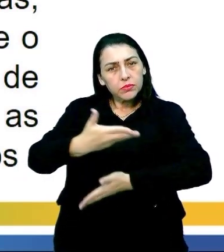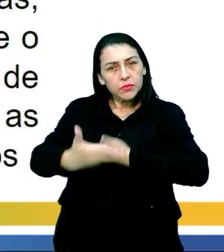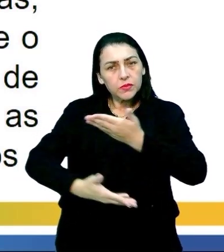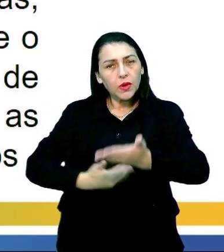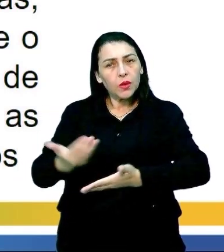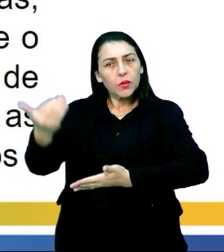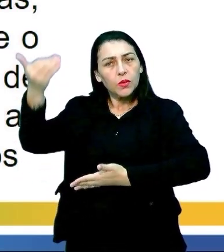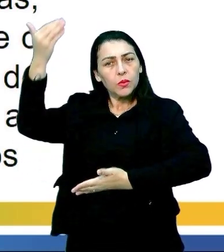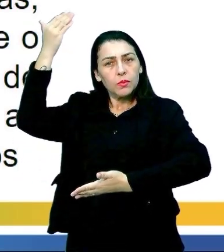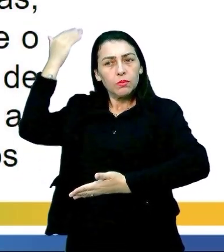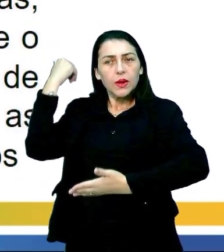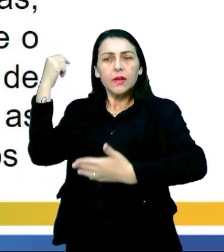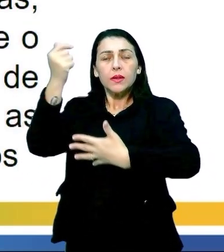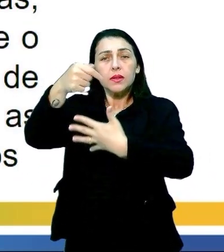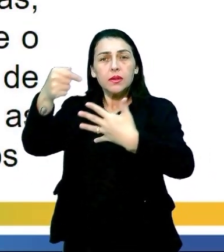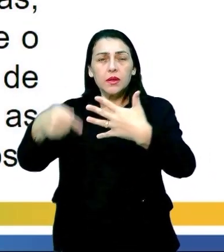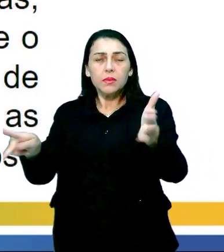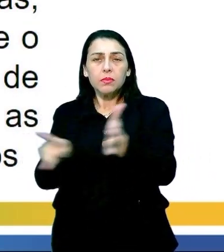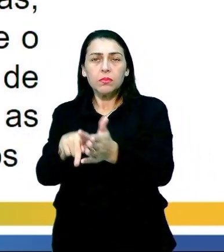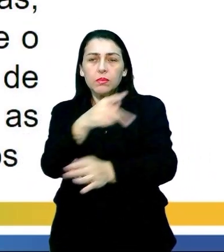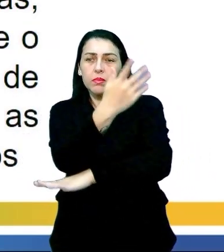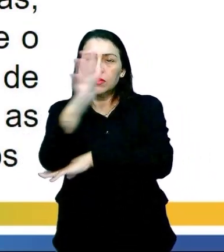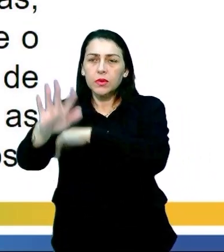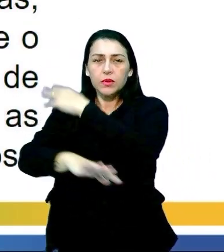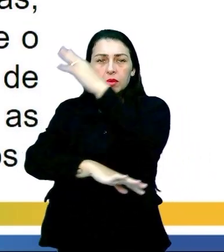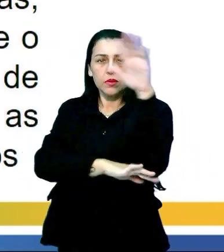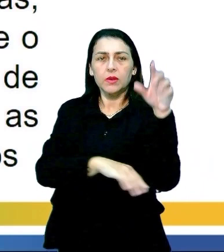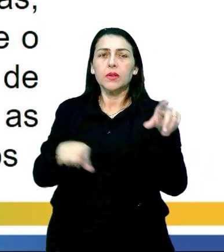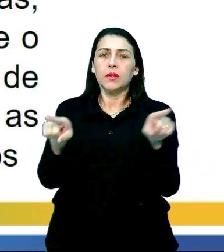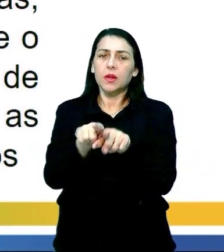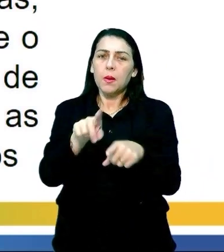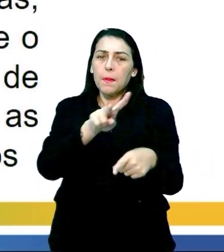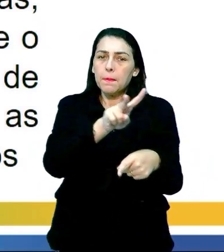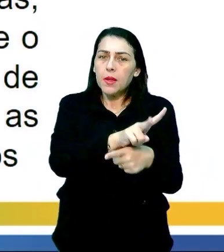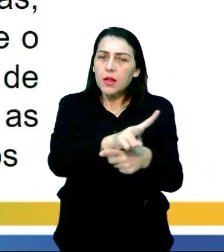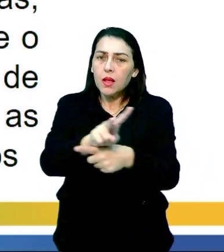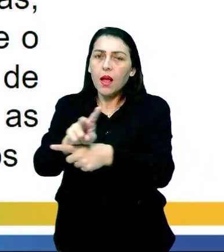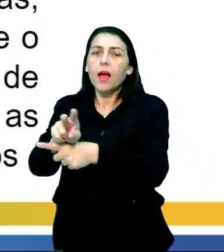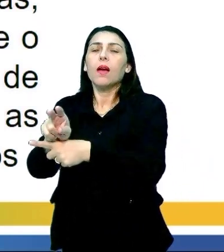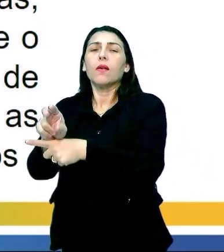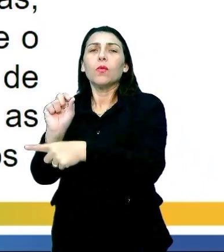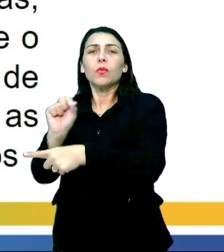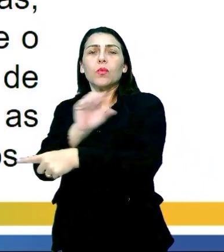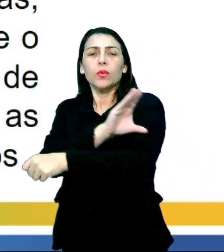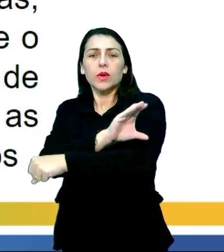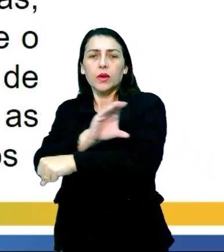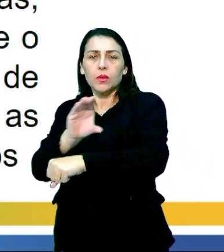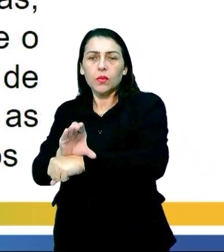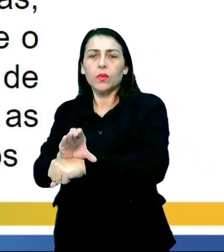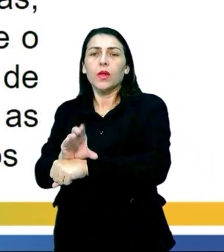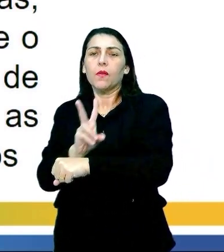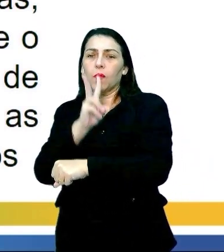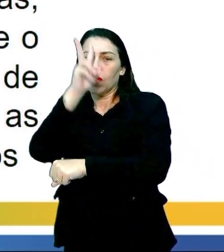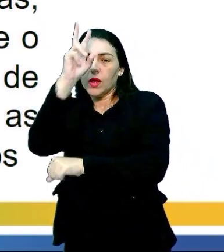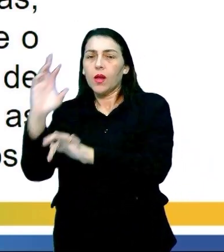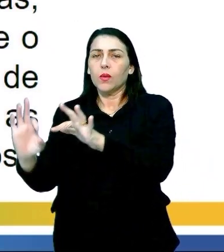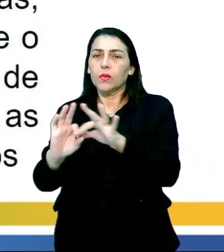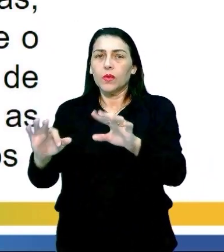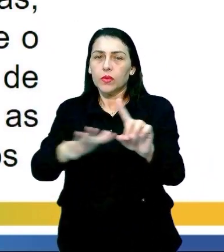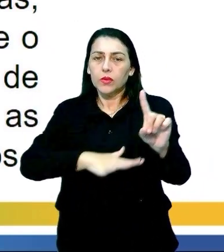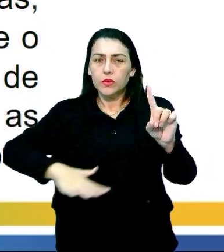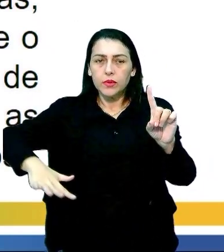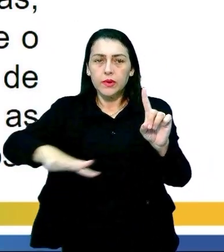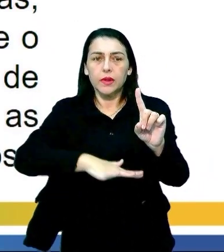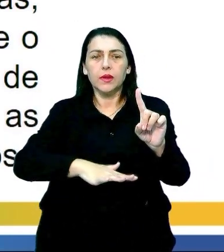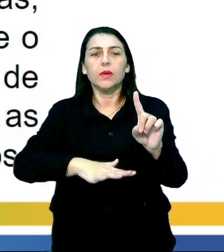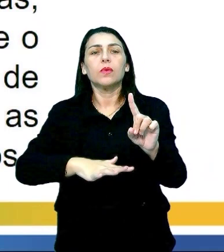se relacionar com a ancestralidade e com os elementos da natureza, além de preservar os costumes e fortalecer os